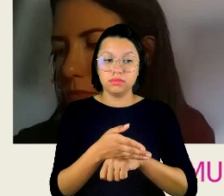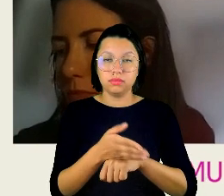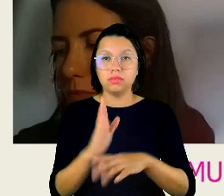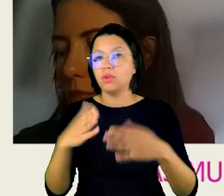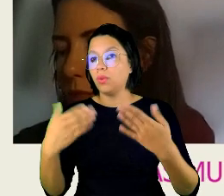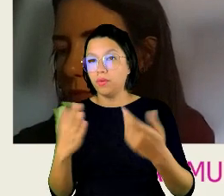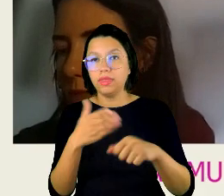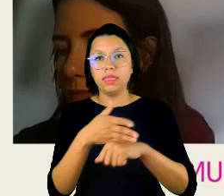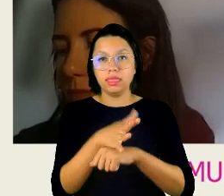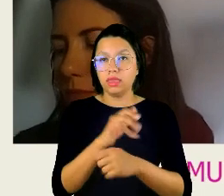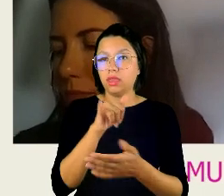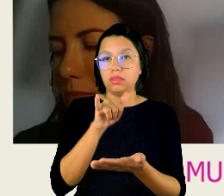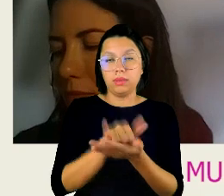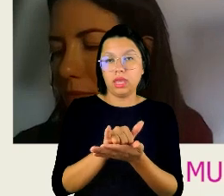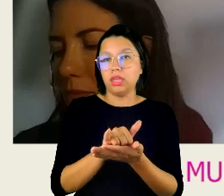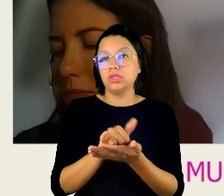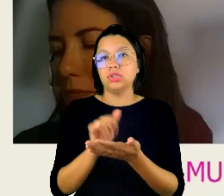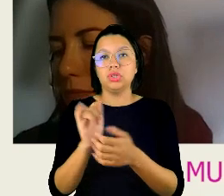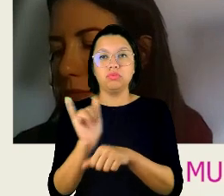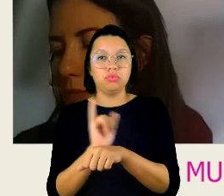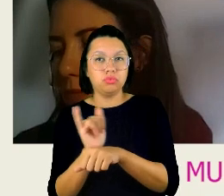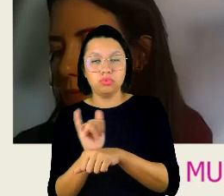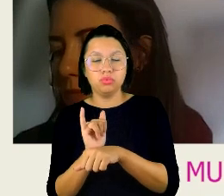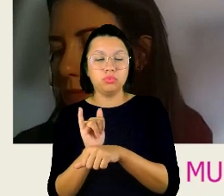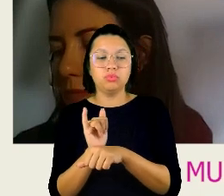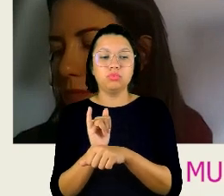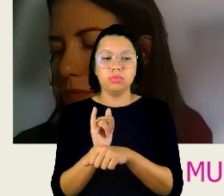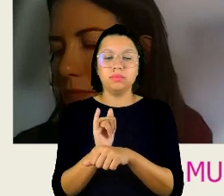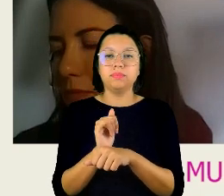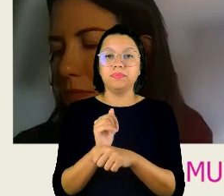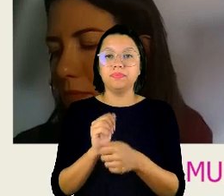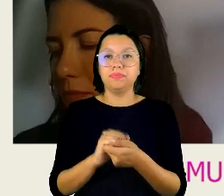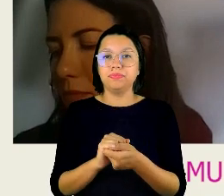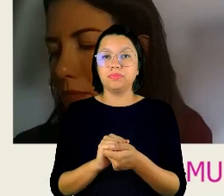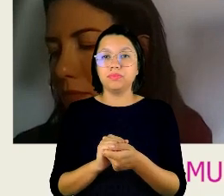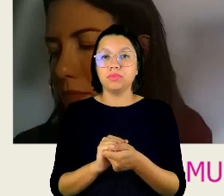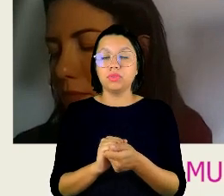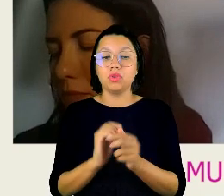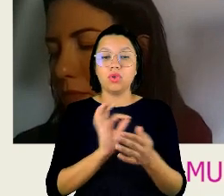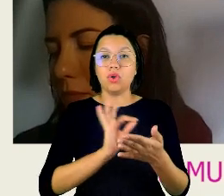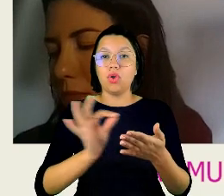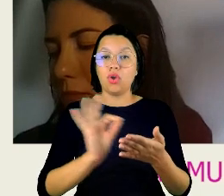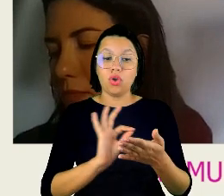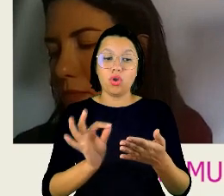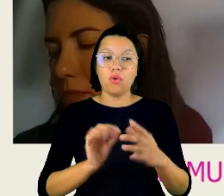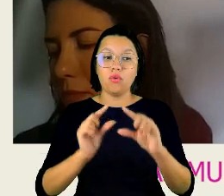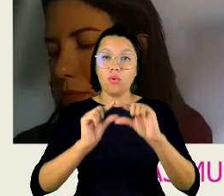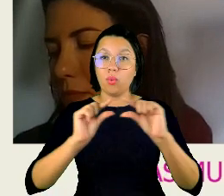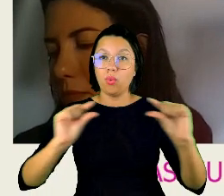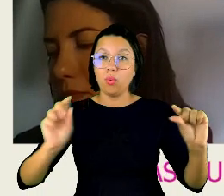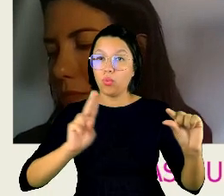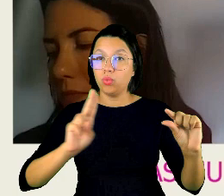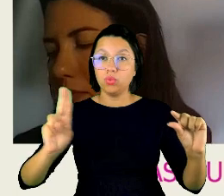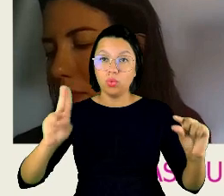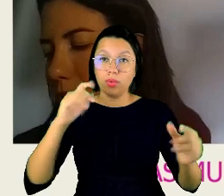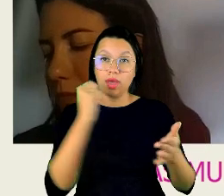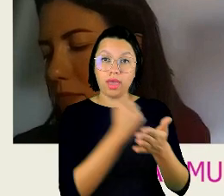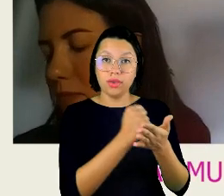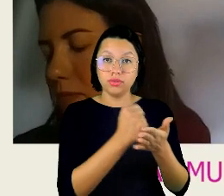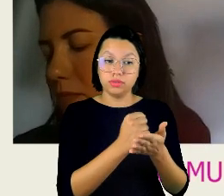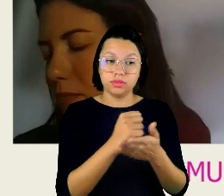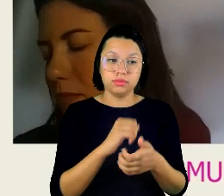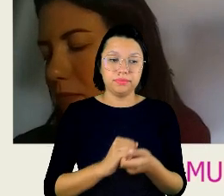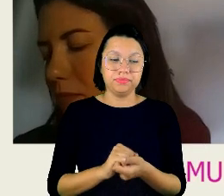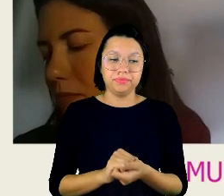assim que entrar na página, ou pelo YouTube, ou por aqui pelo Teams, deixar o seu nome completo registrado.